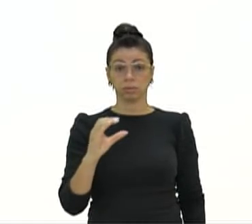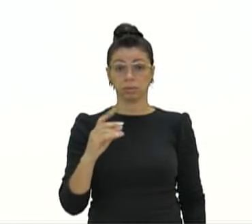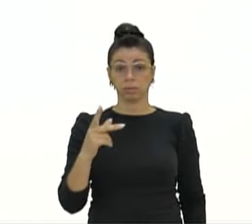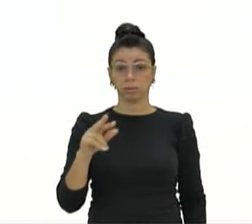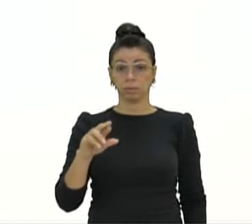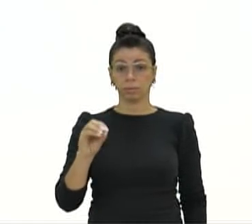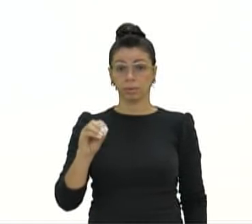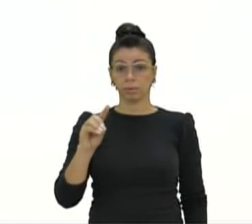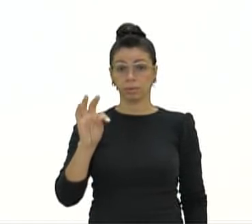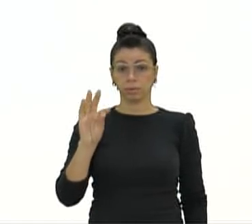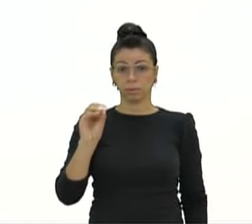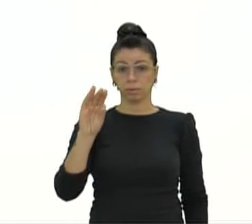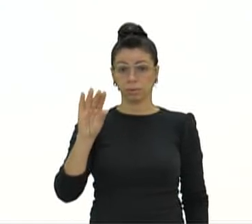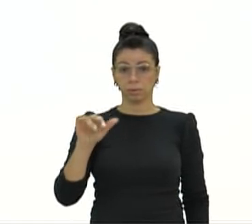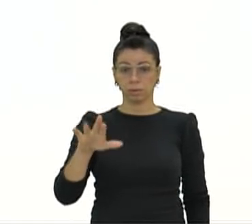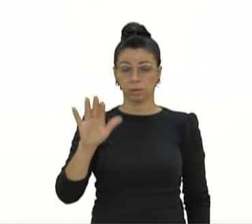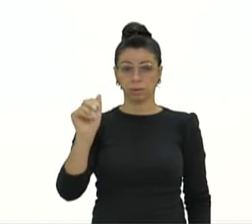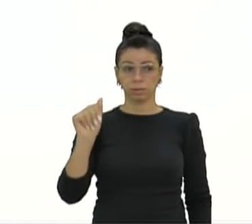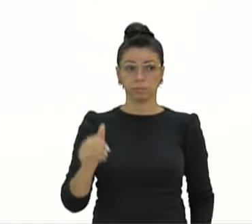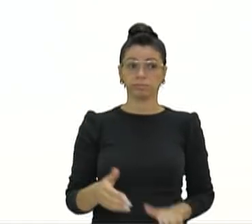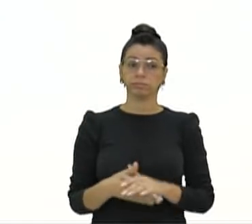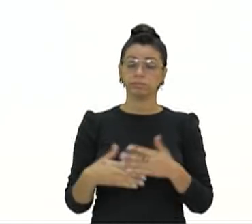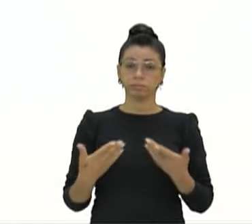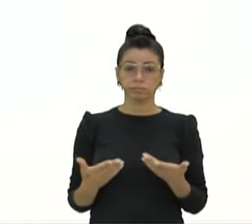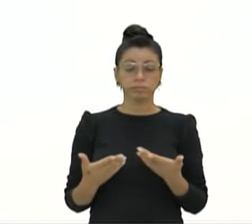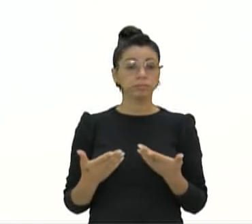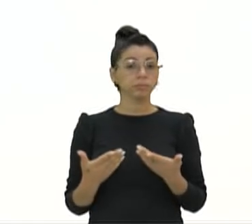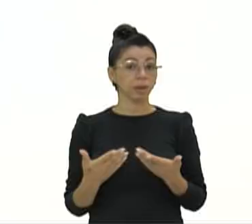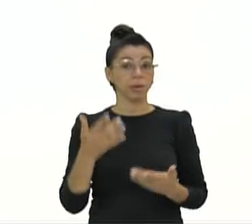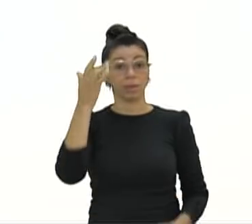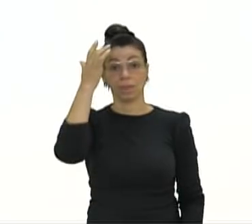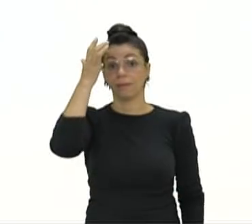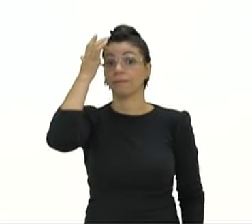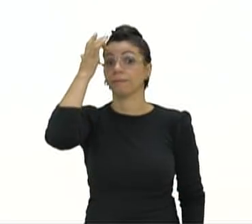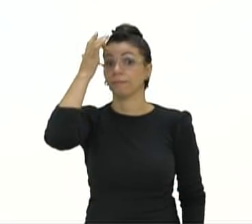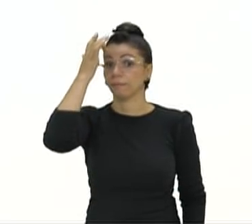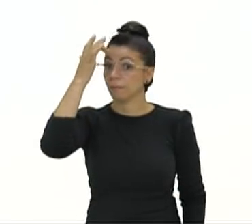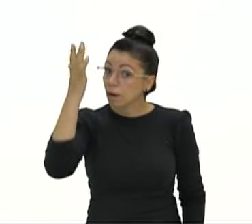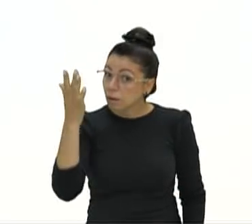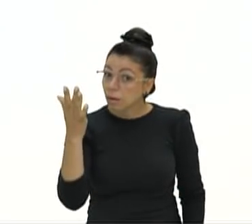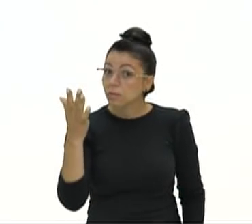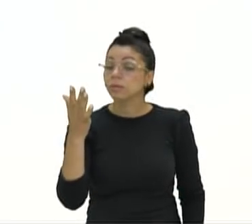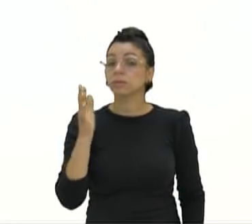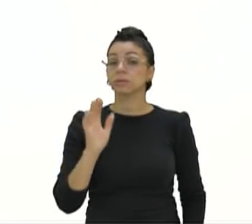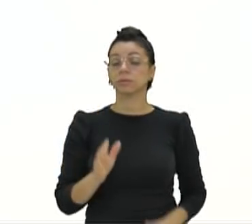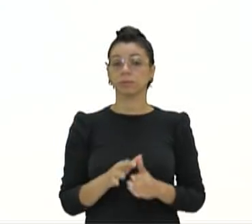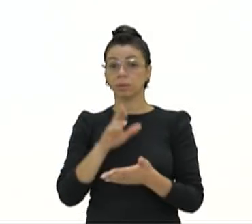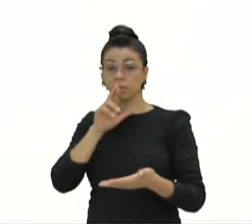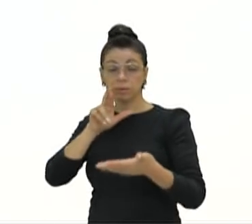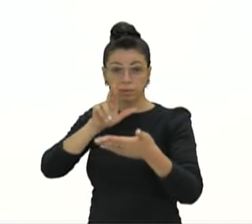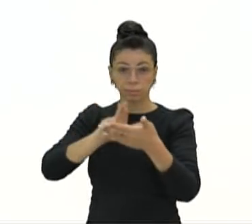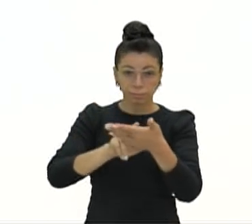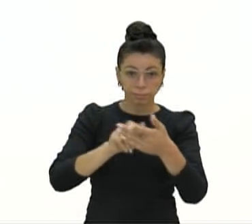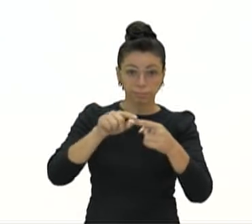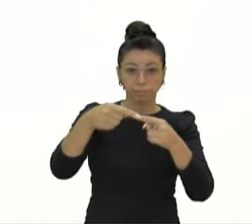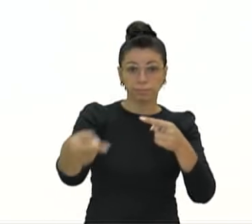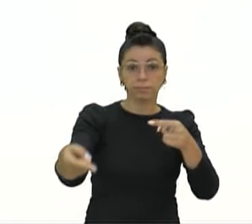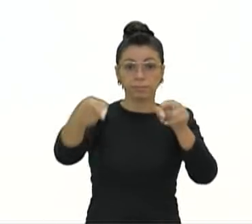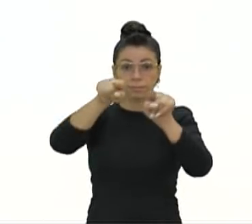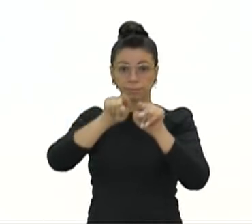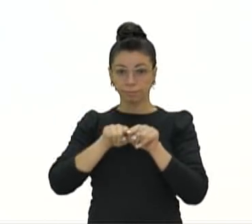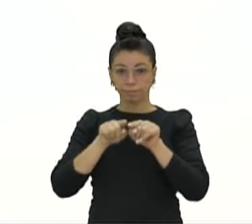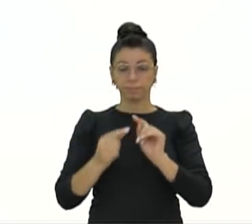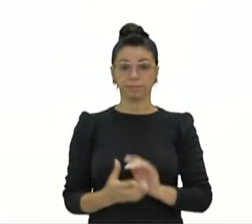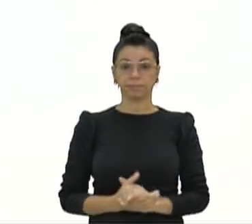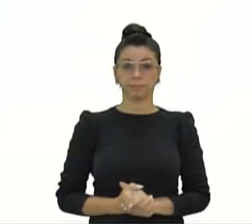protozoário SARS-CoV-2? Tá bem fácil, né? Tenho certeza que você já ouviu falar muito sobre isso. Responde aí.